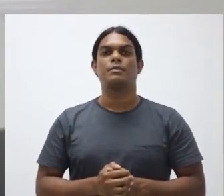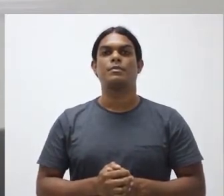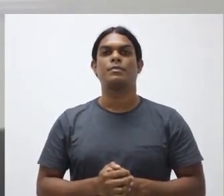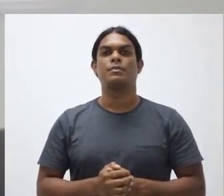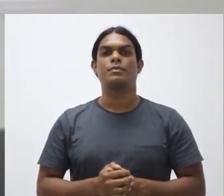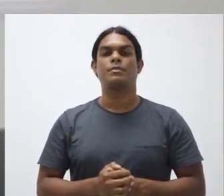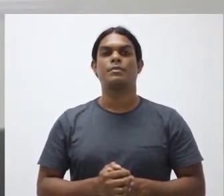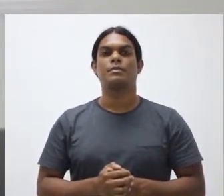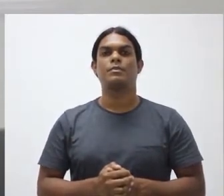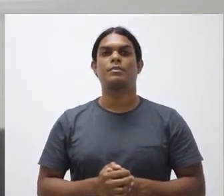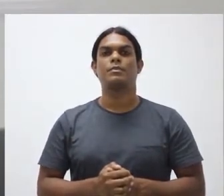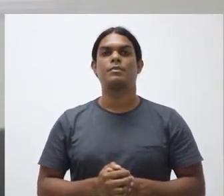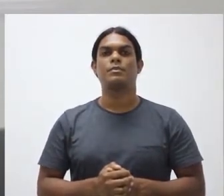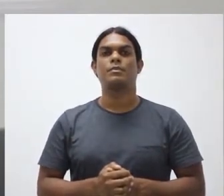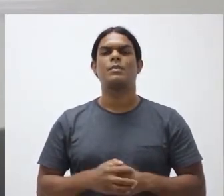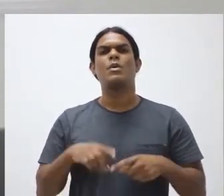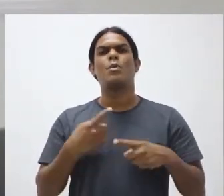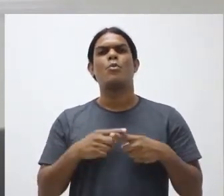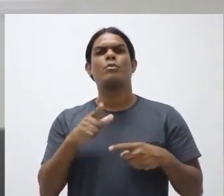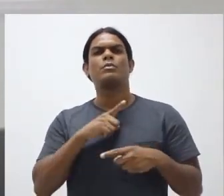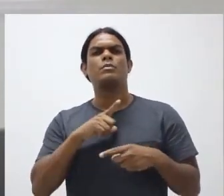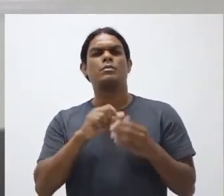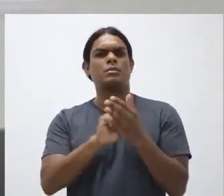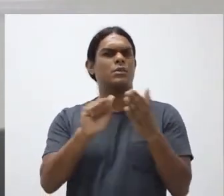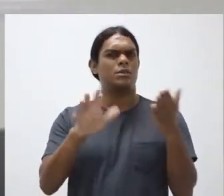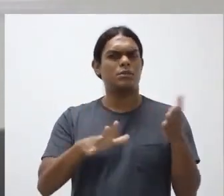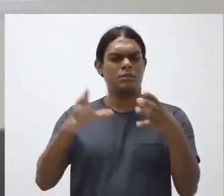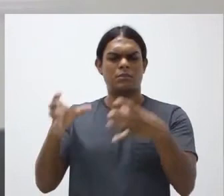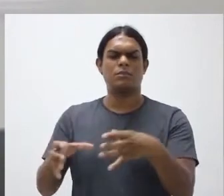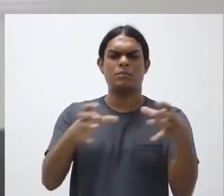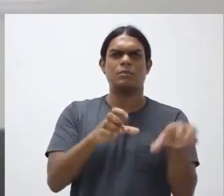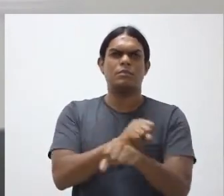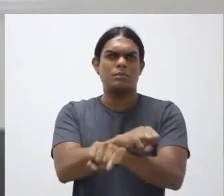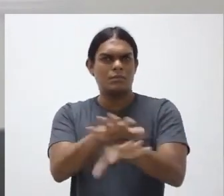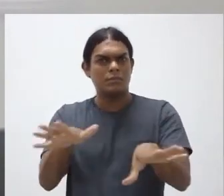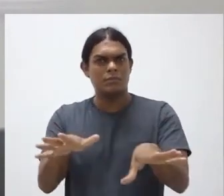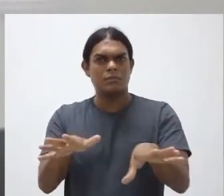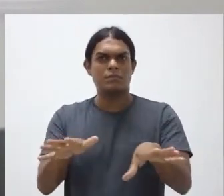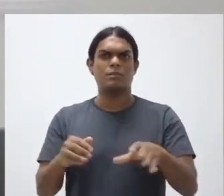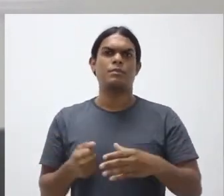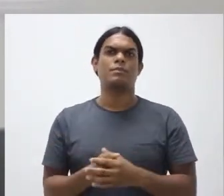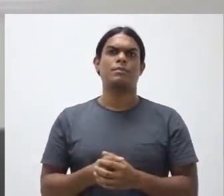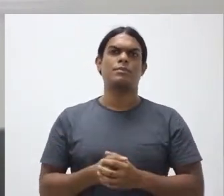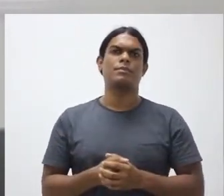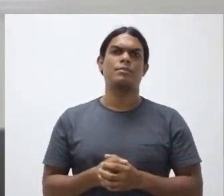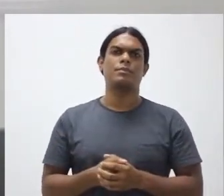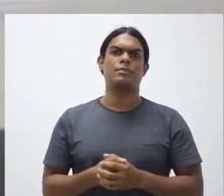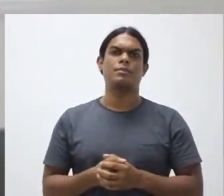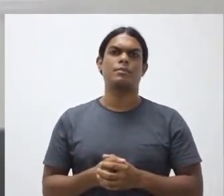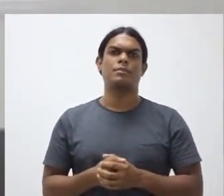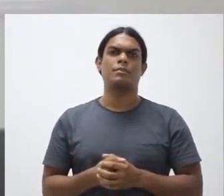Ora, por que existe a atividade de movimentação e distribuição?